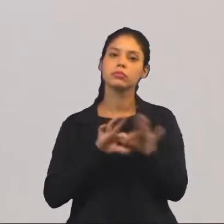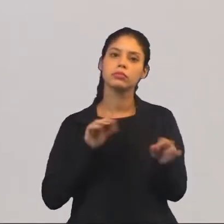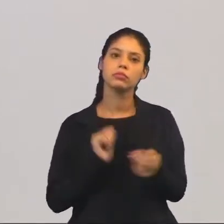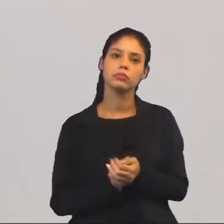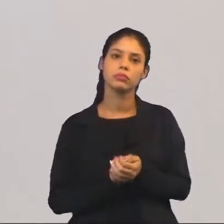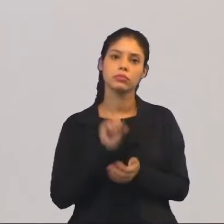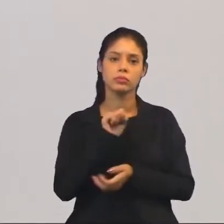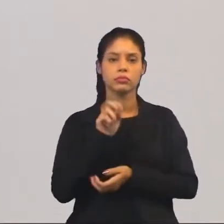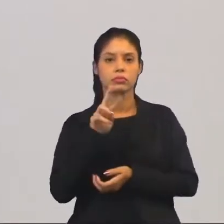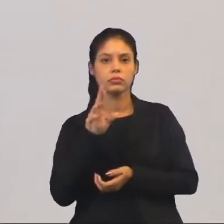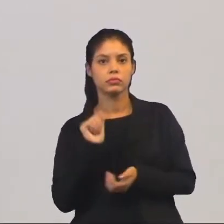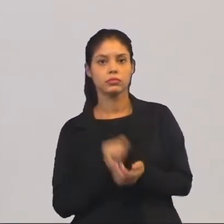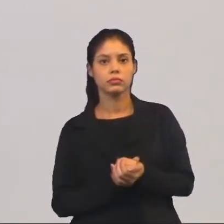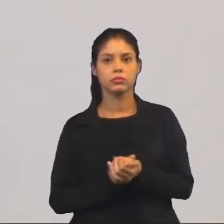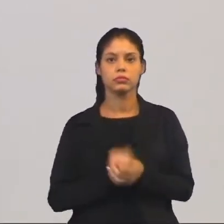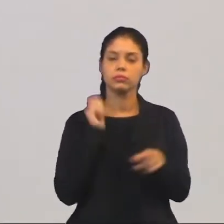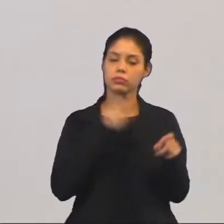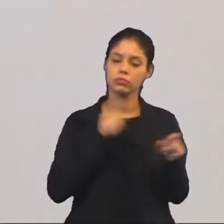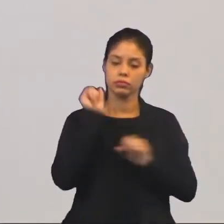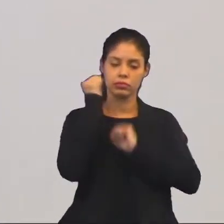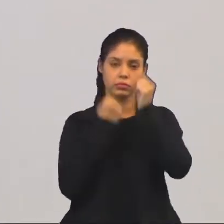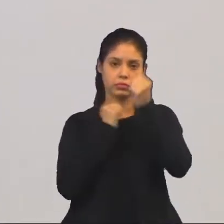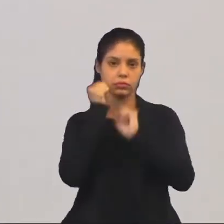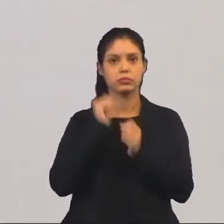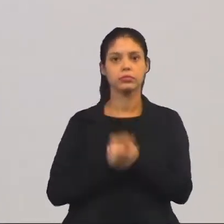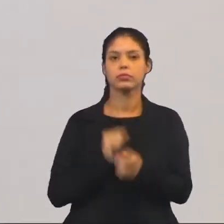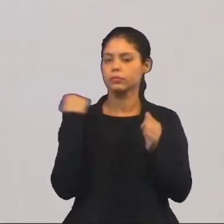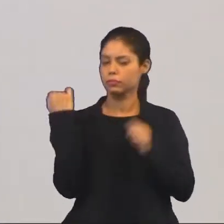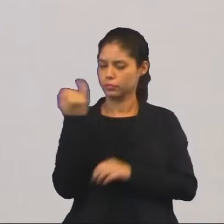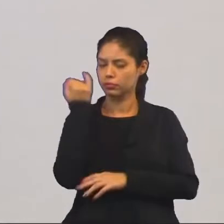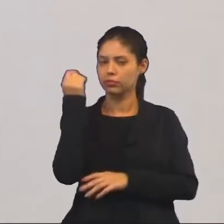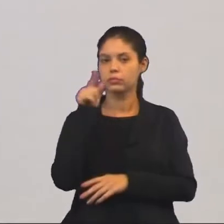ao setor das agroindústrias. Então, isso é importante você